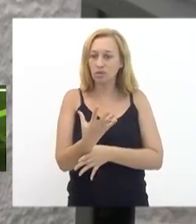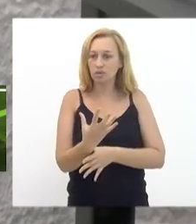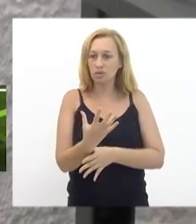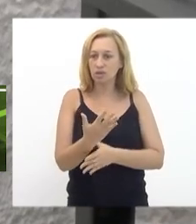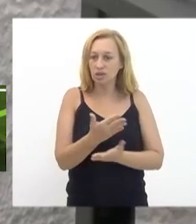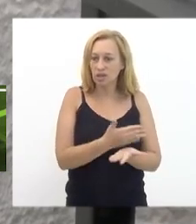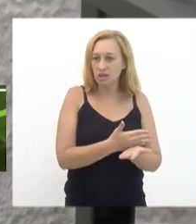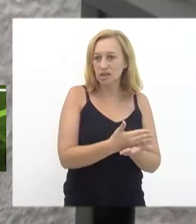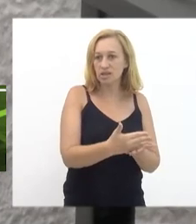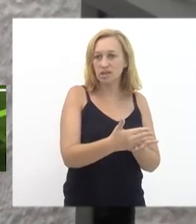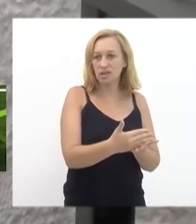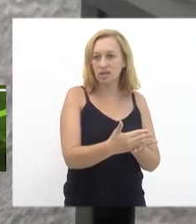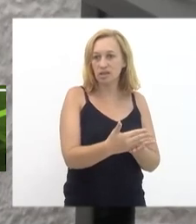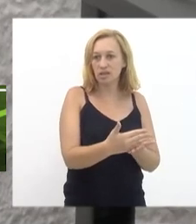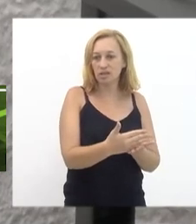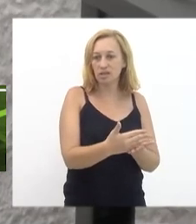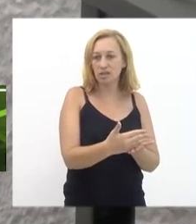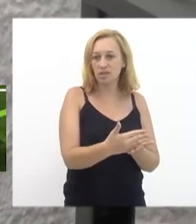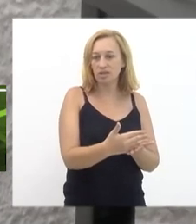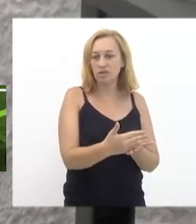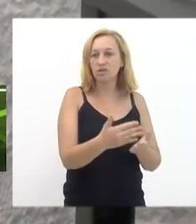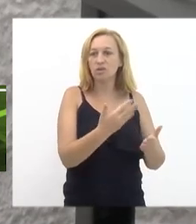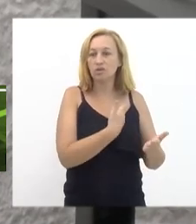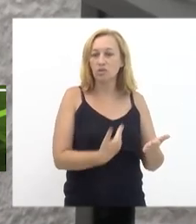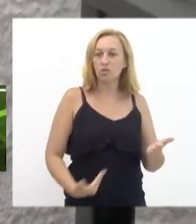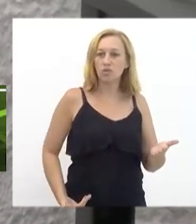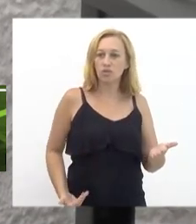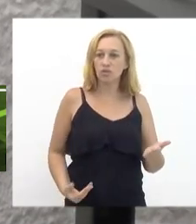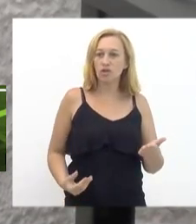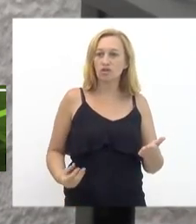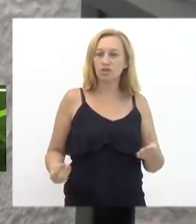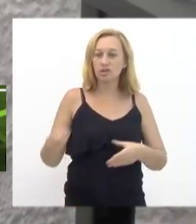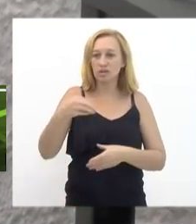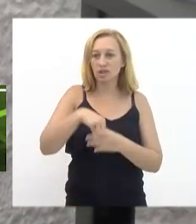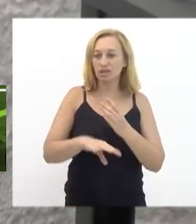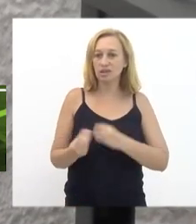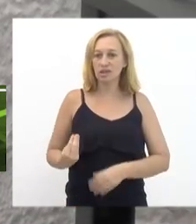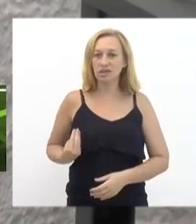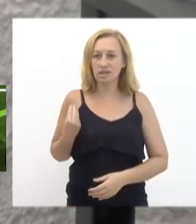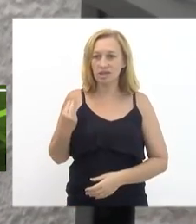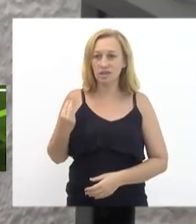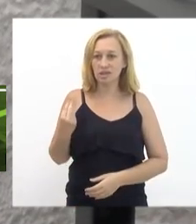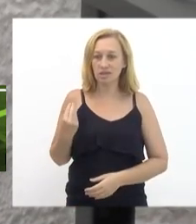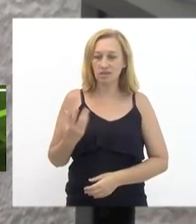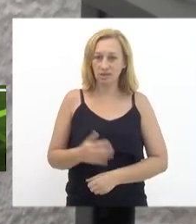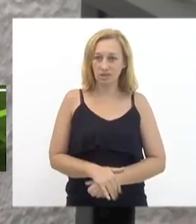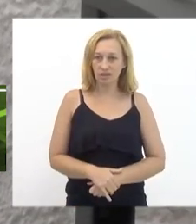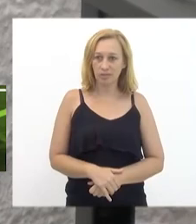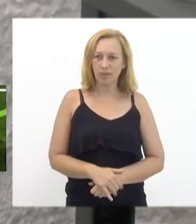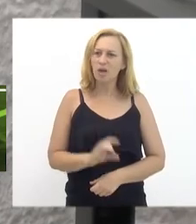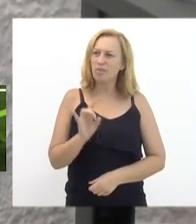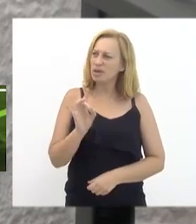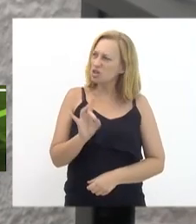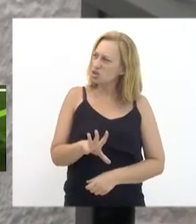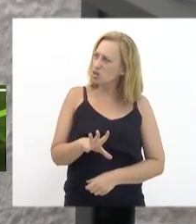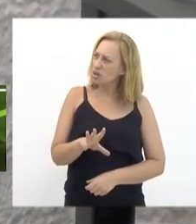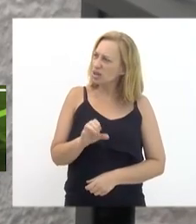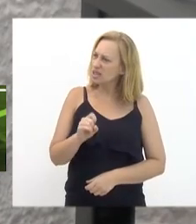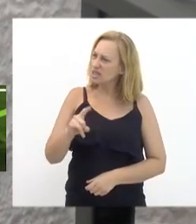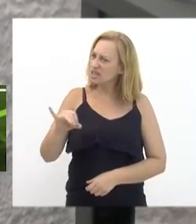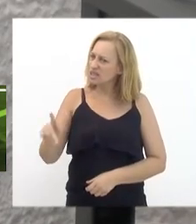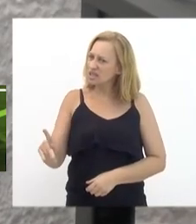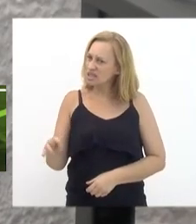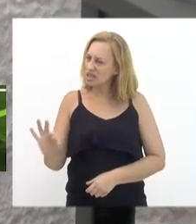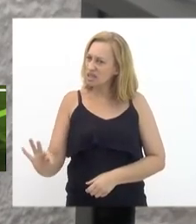de lançar nós então aí ficou sendo o governo presente na cidade mas assustados presente não era só nascer City